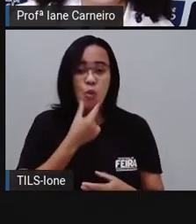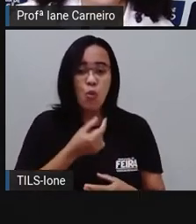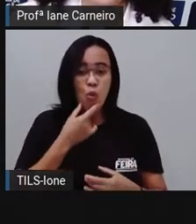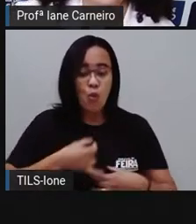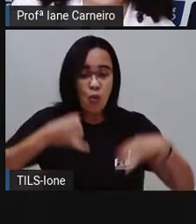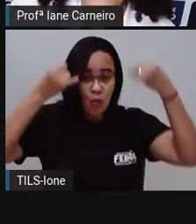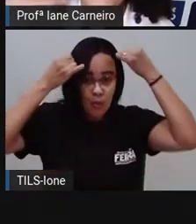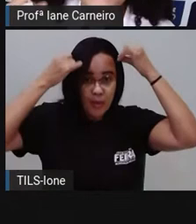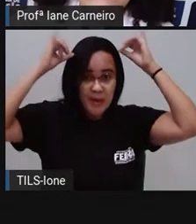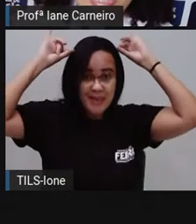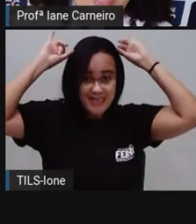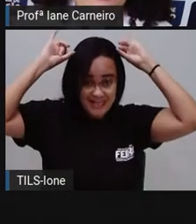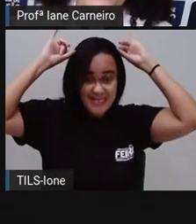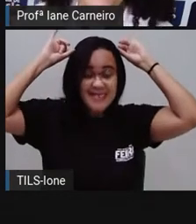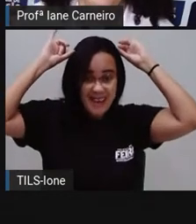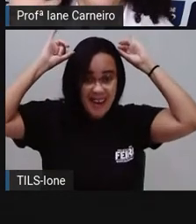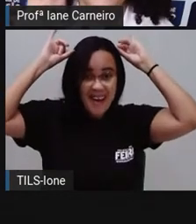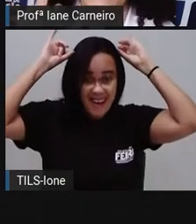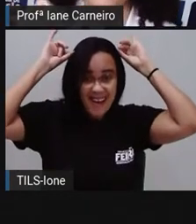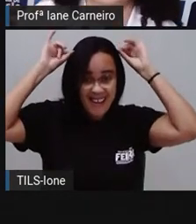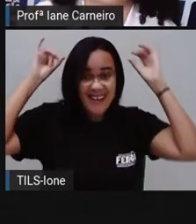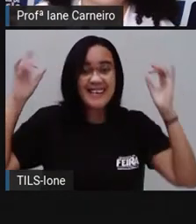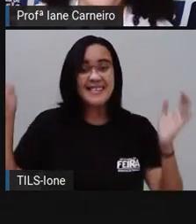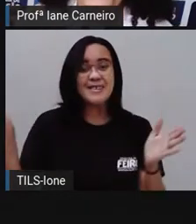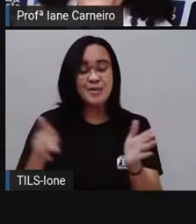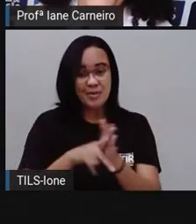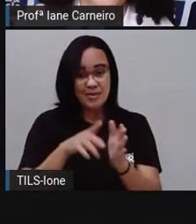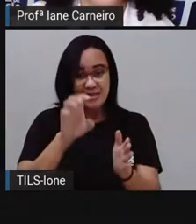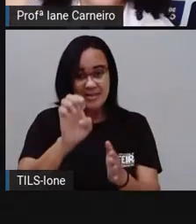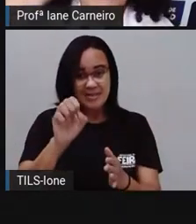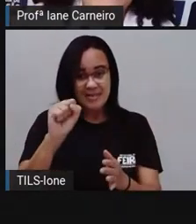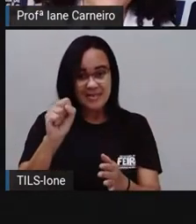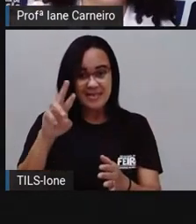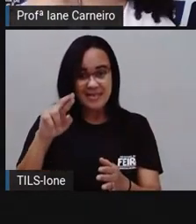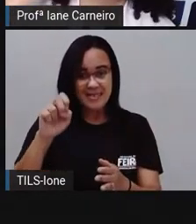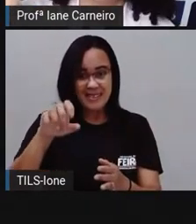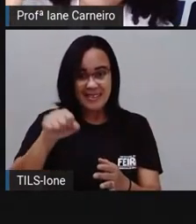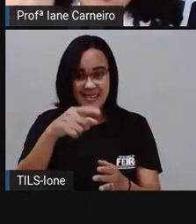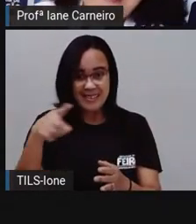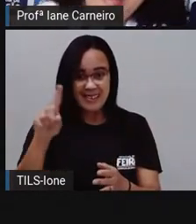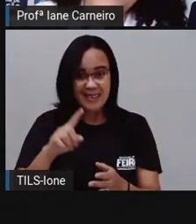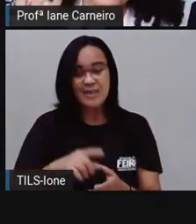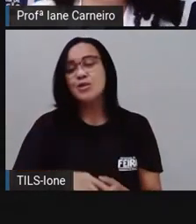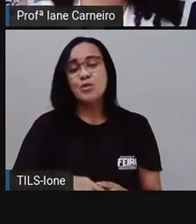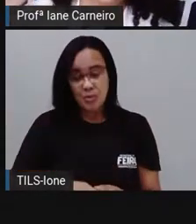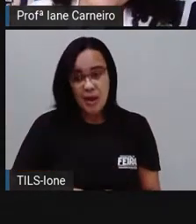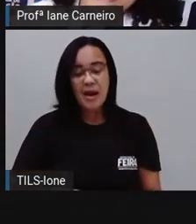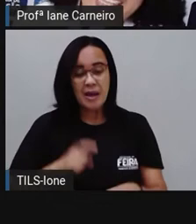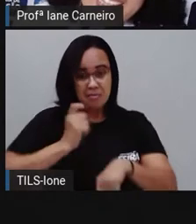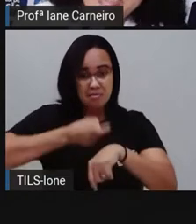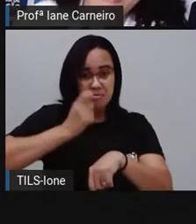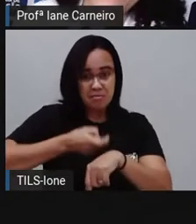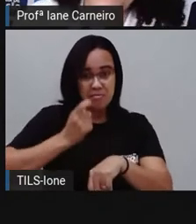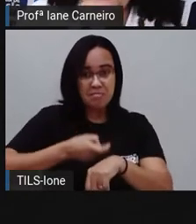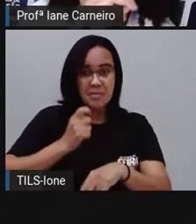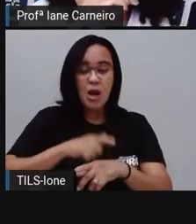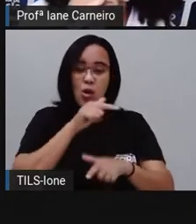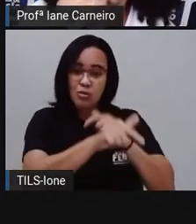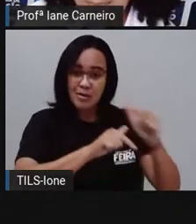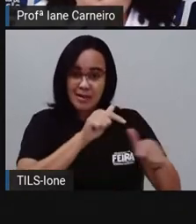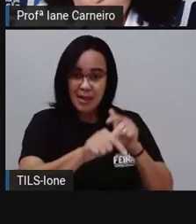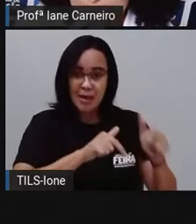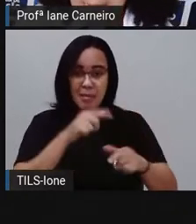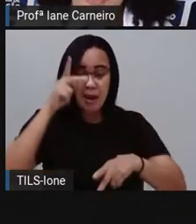né? Do sertanejo, né? Na verdade, aqui é o coro, né? Que fala desse trabalho do sertanejo, do